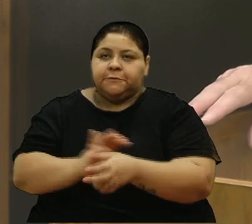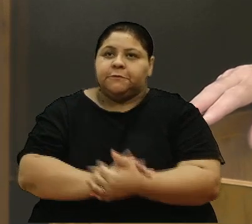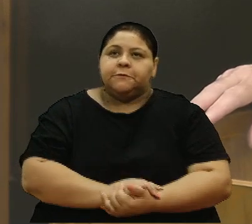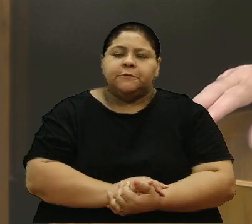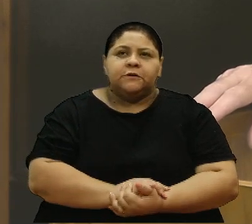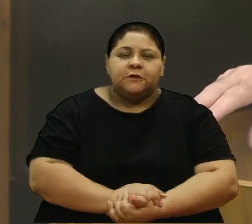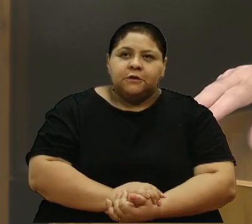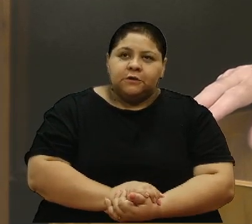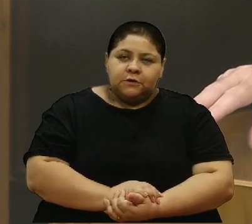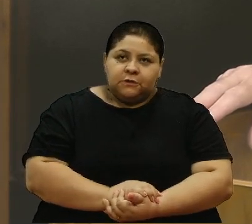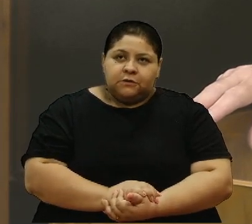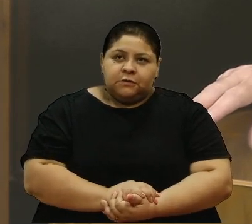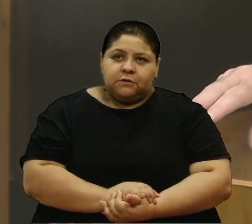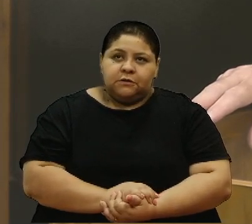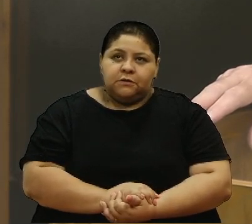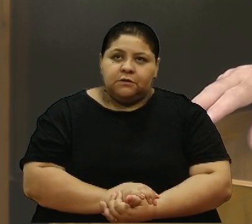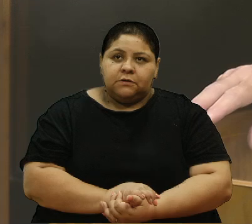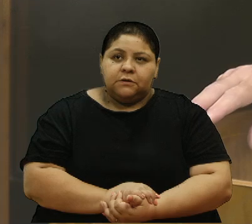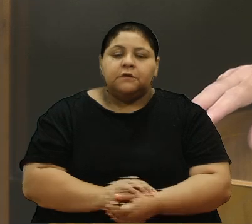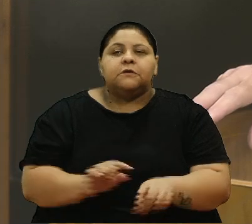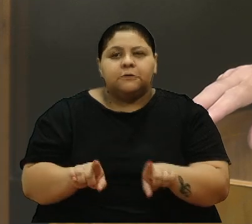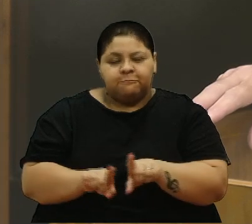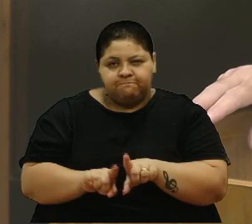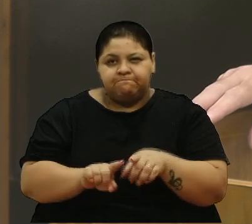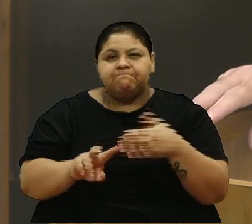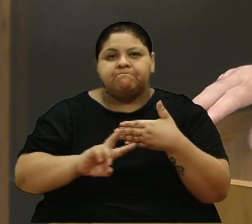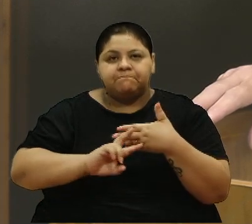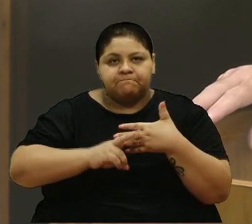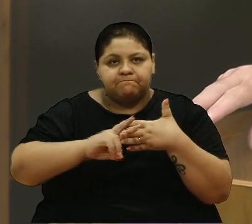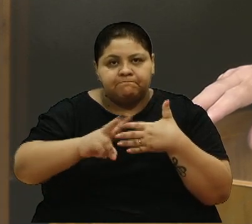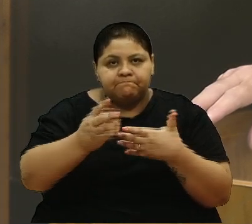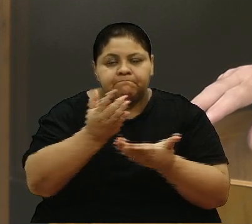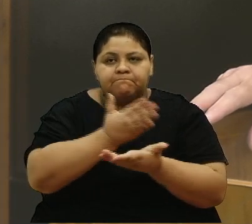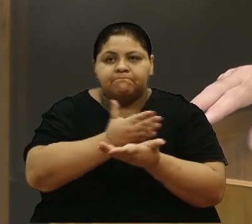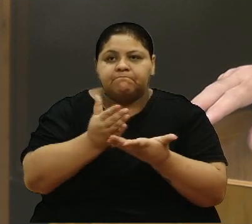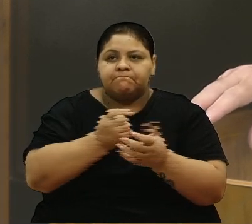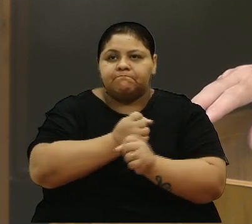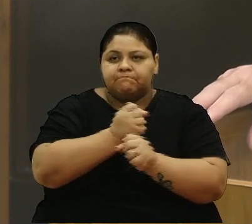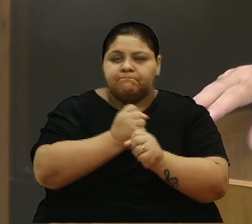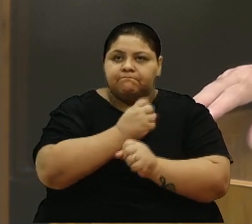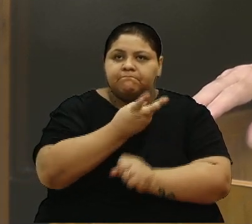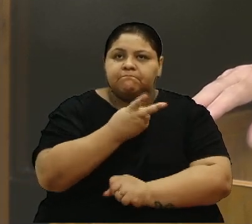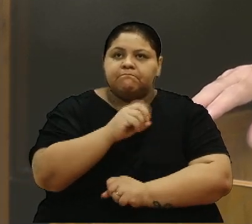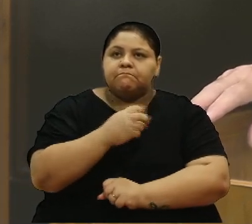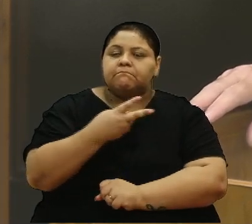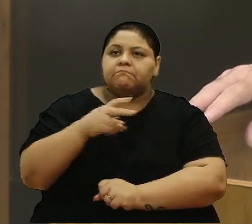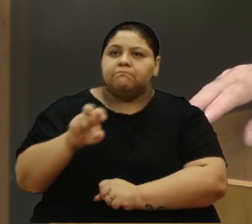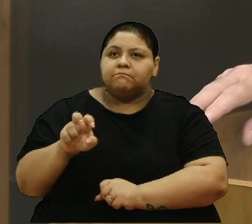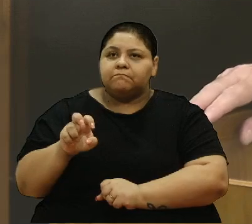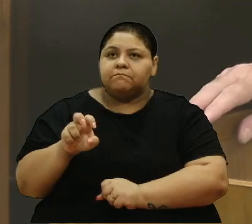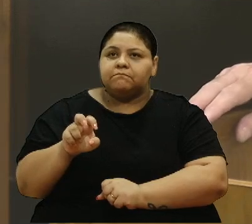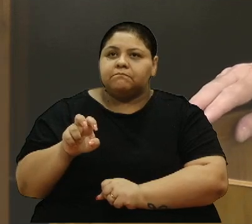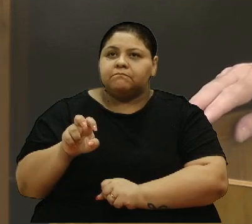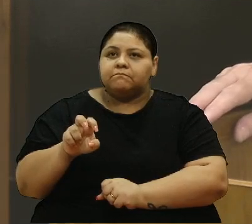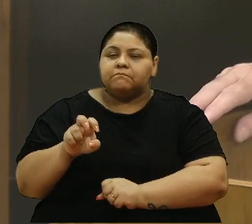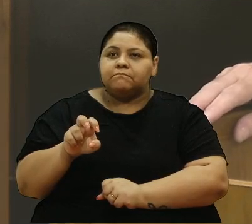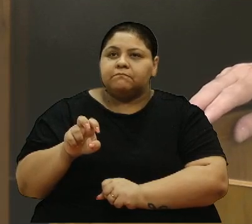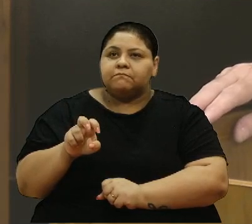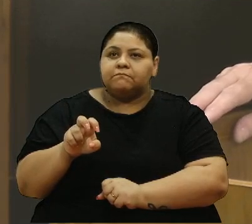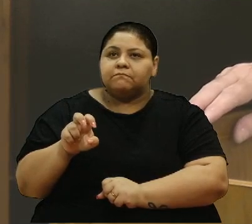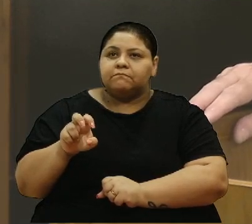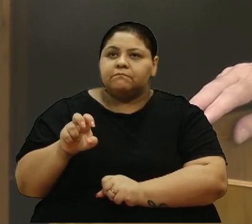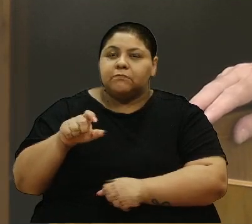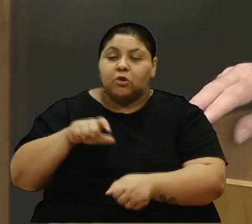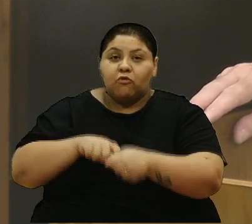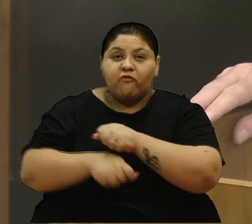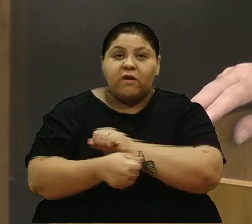E aí, consequentemente, nós iniciamos o ano de 2025 com um saldo de caixa muito